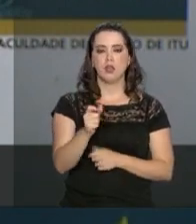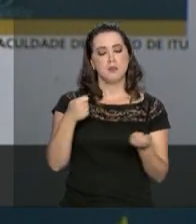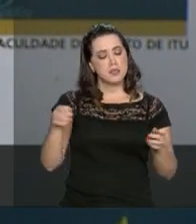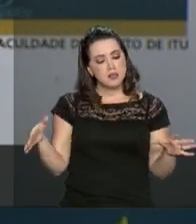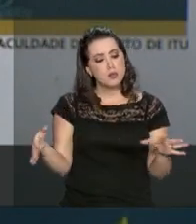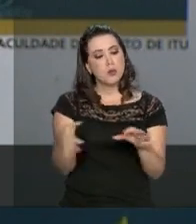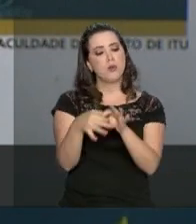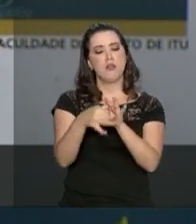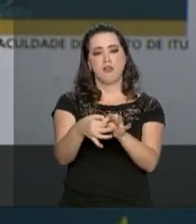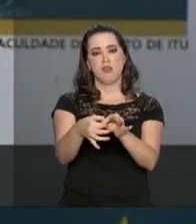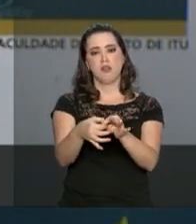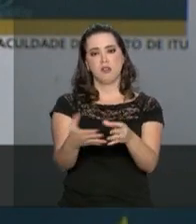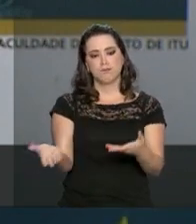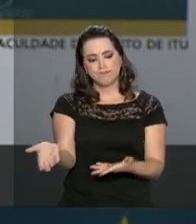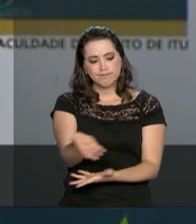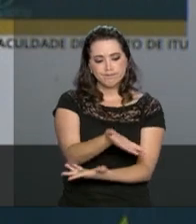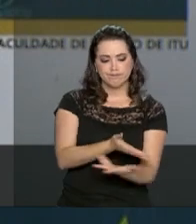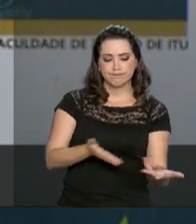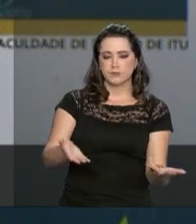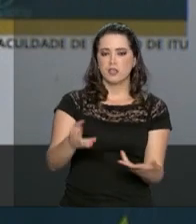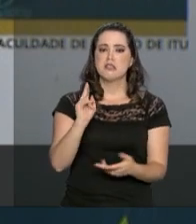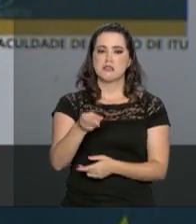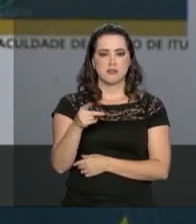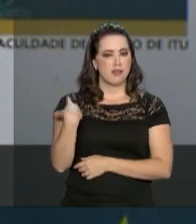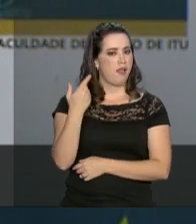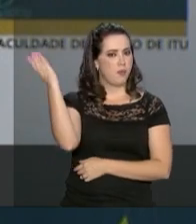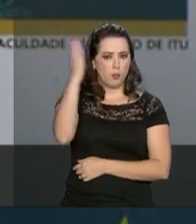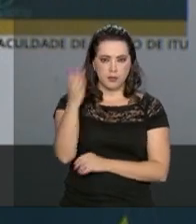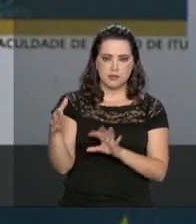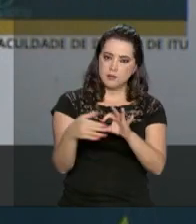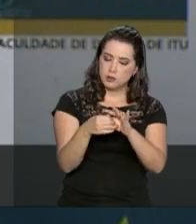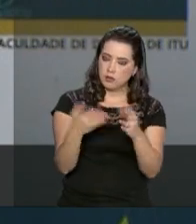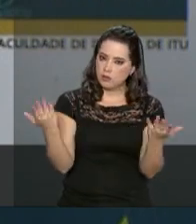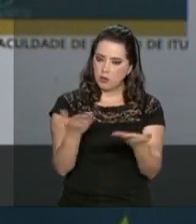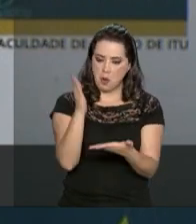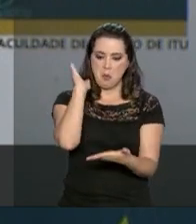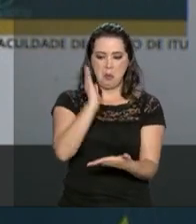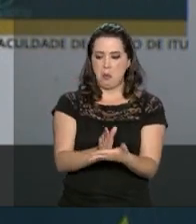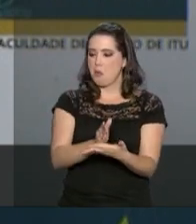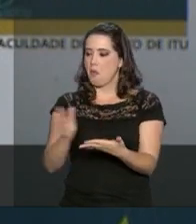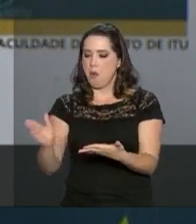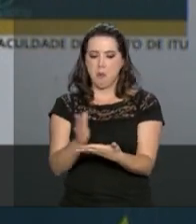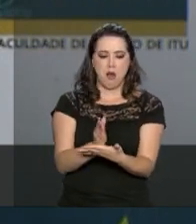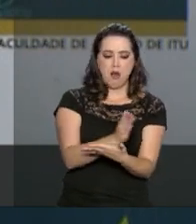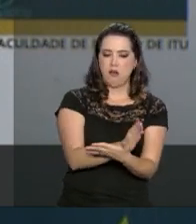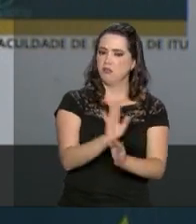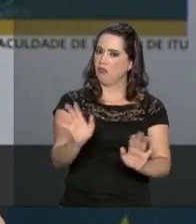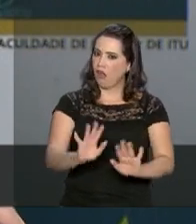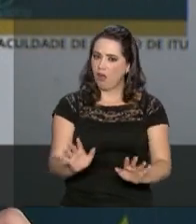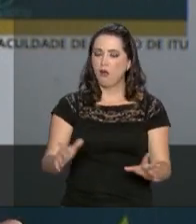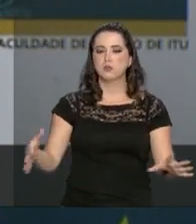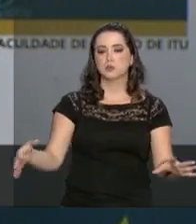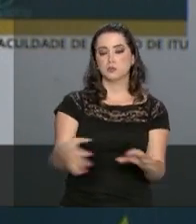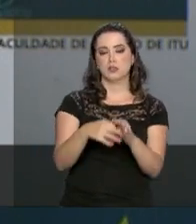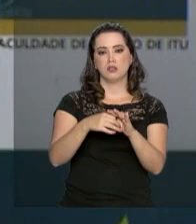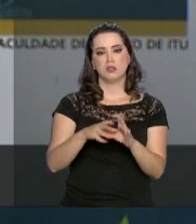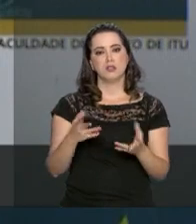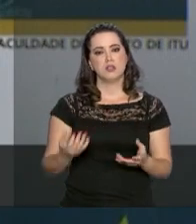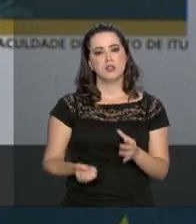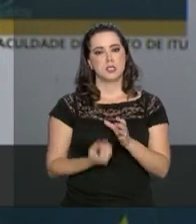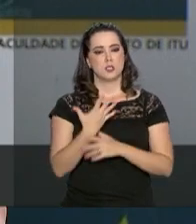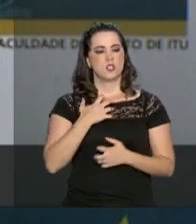nossa tradição histórica. E isto criou quase